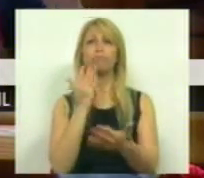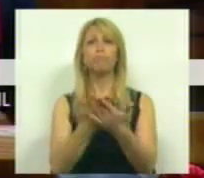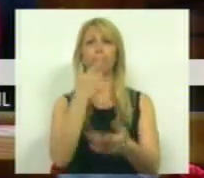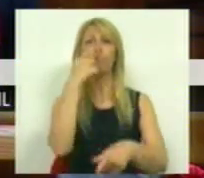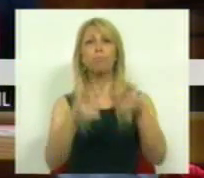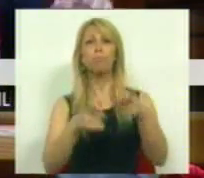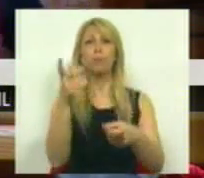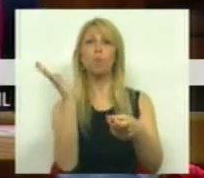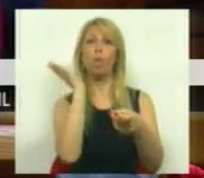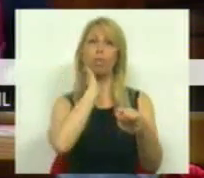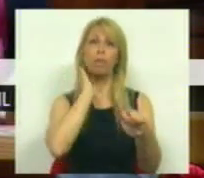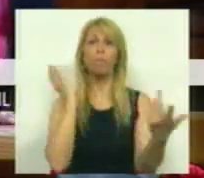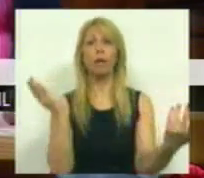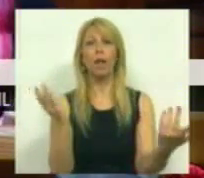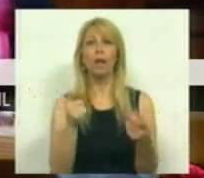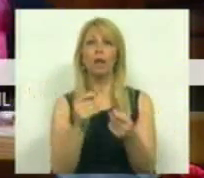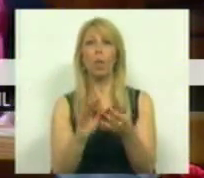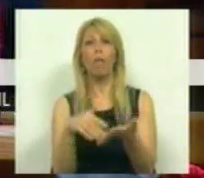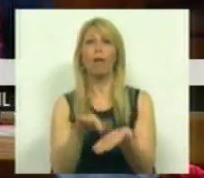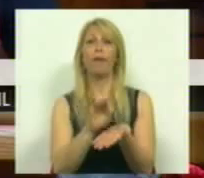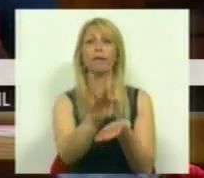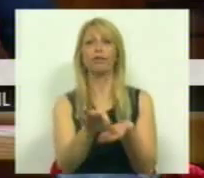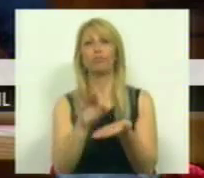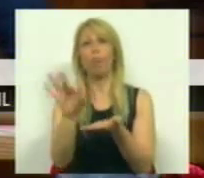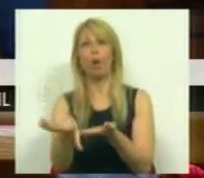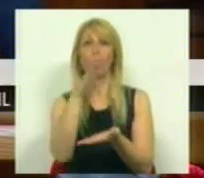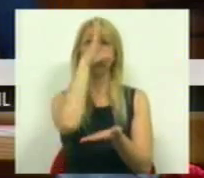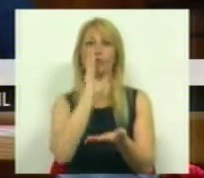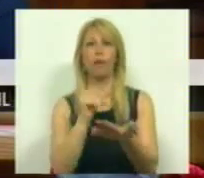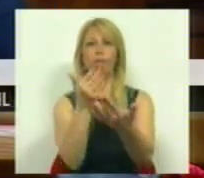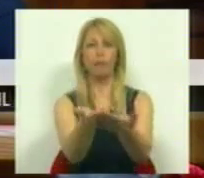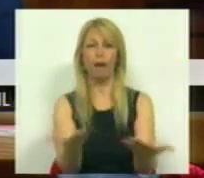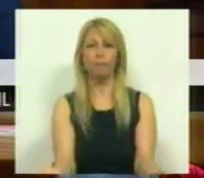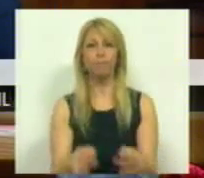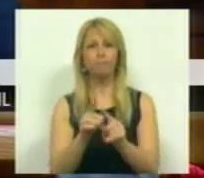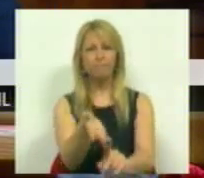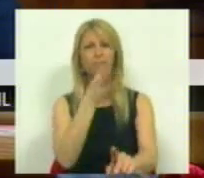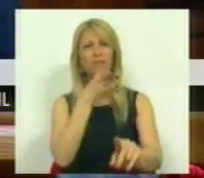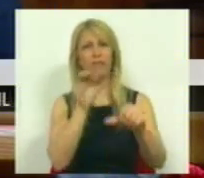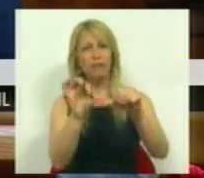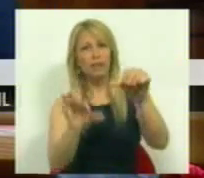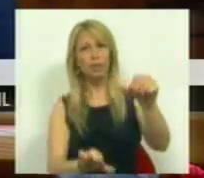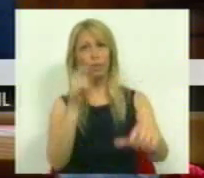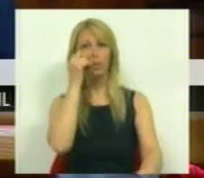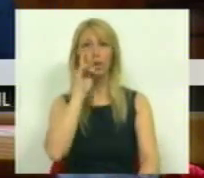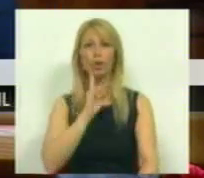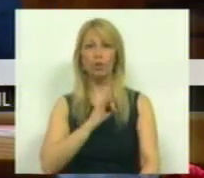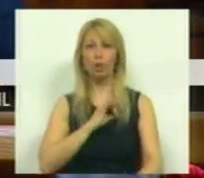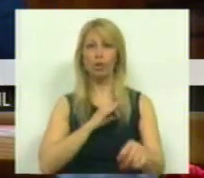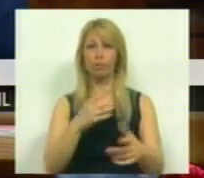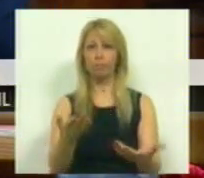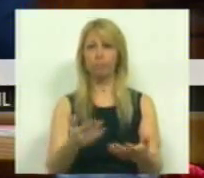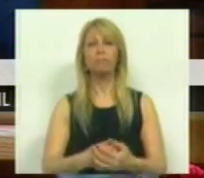pessoas dependentes da esmola que o Estado lhes dá. Este discurso, senhoras e senhores, tem